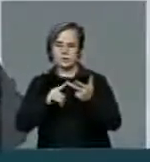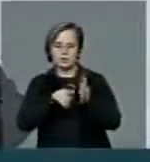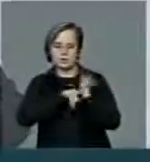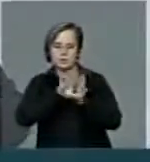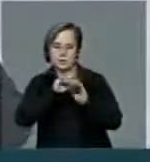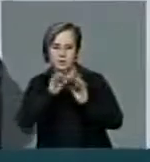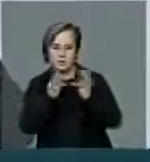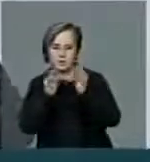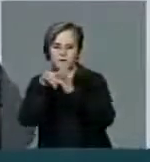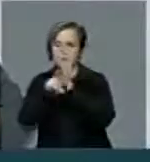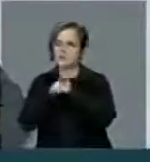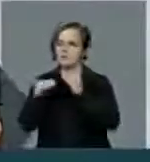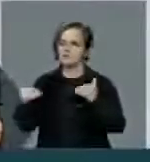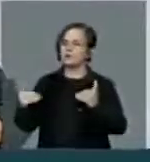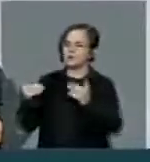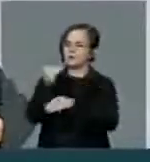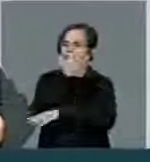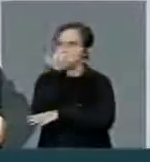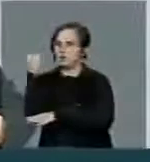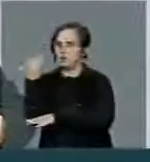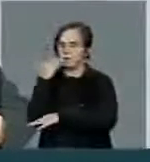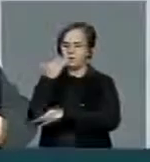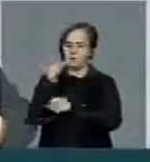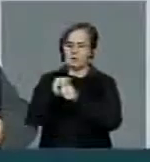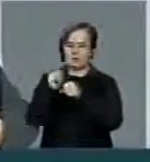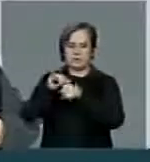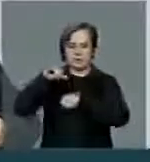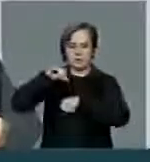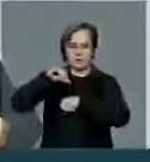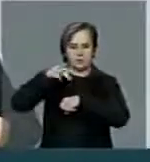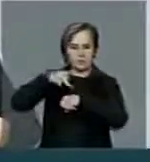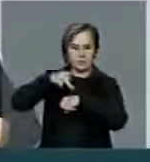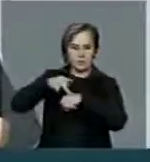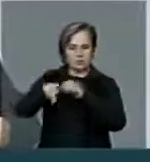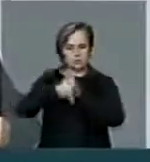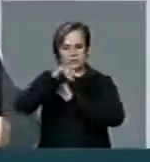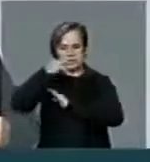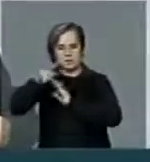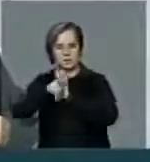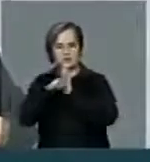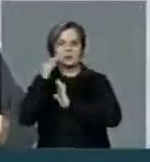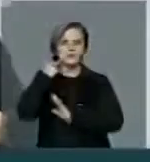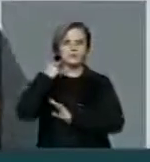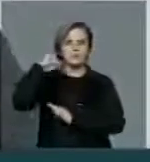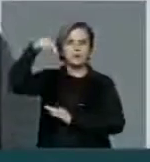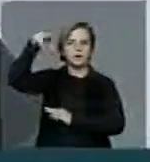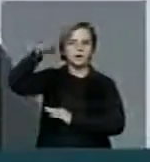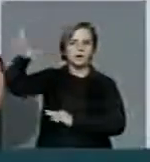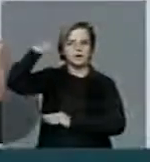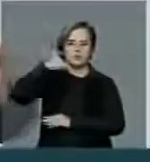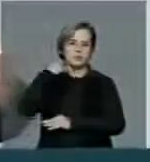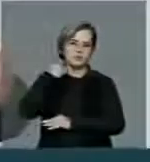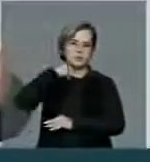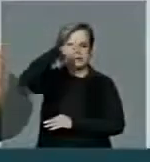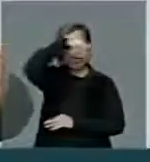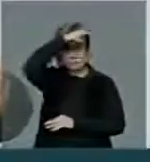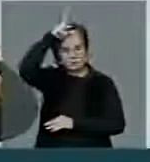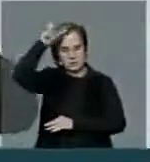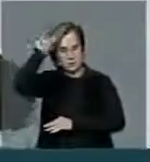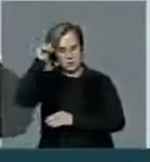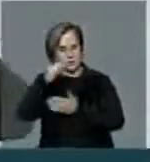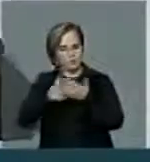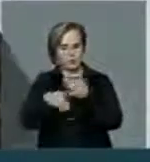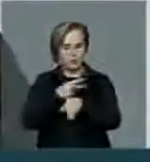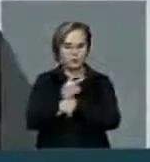Minas e Energia, em negociação agora o acordo de cooperação com o Banco do Nordeste e o Banco da Amazônia. Nós estamos buscando todas as instituições,